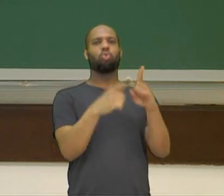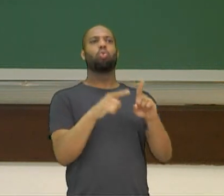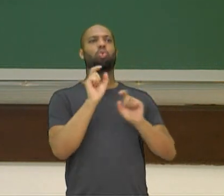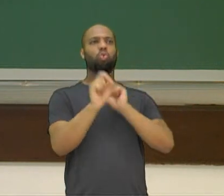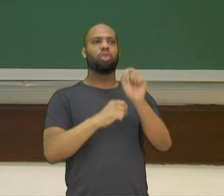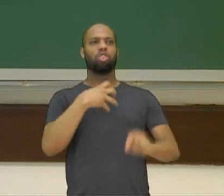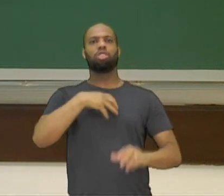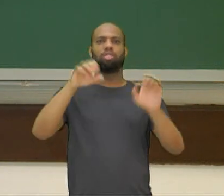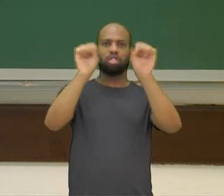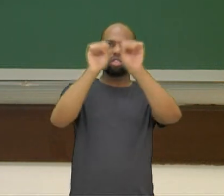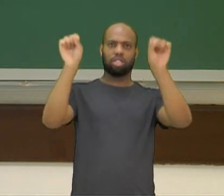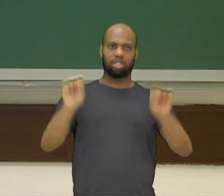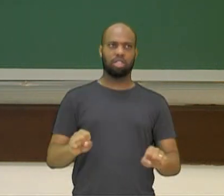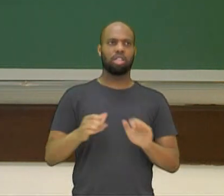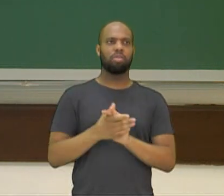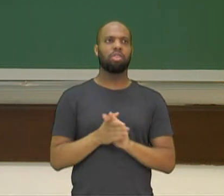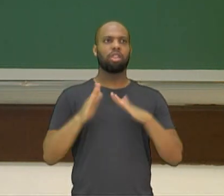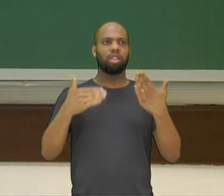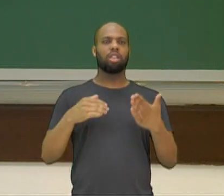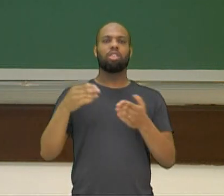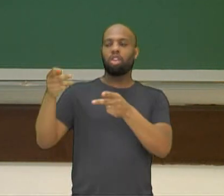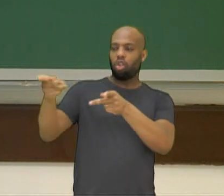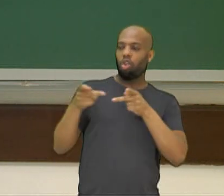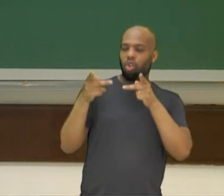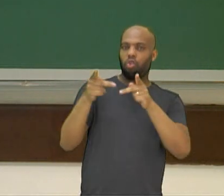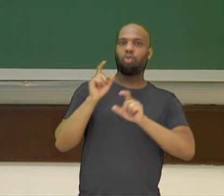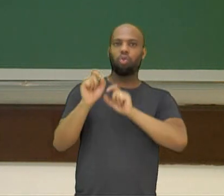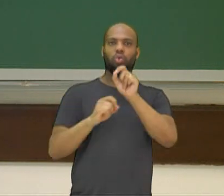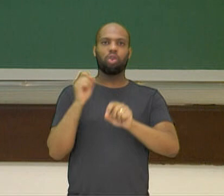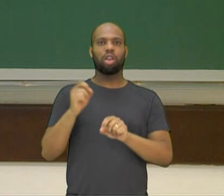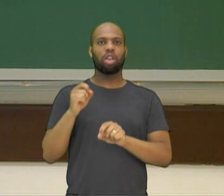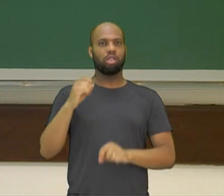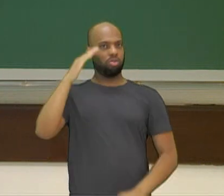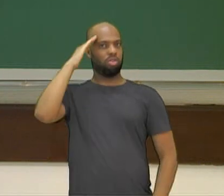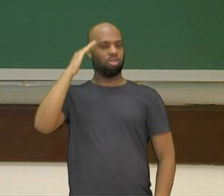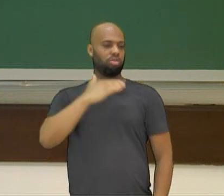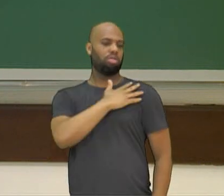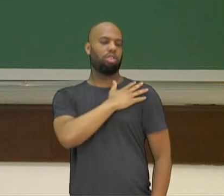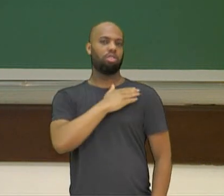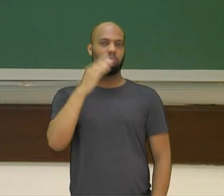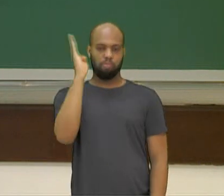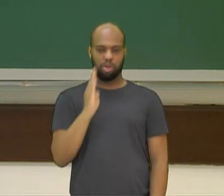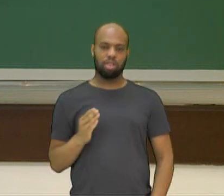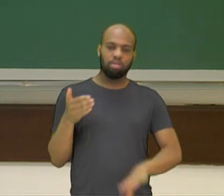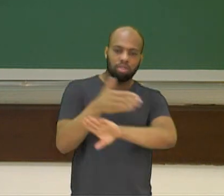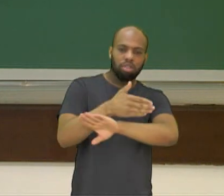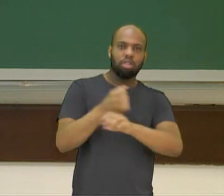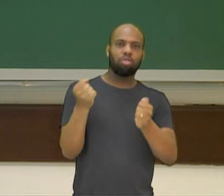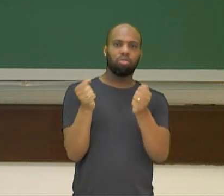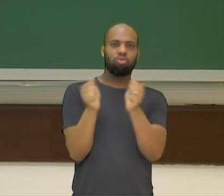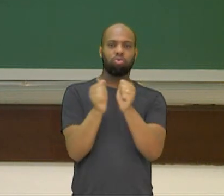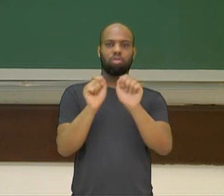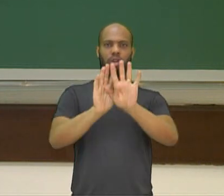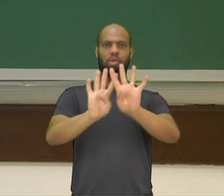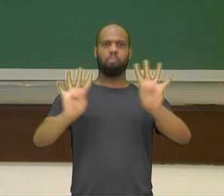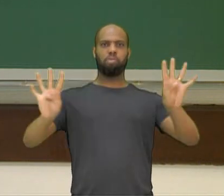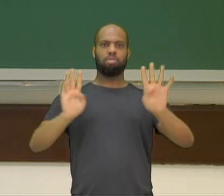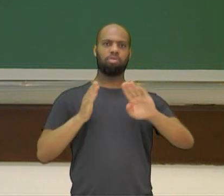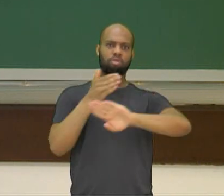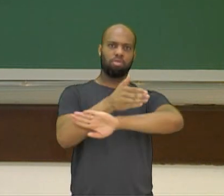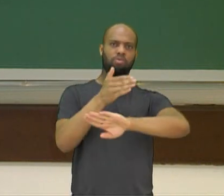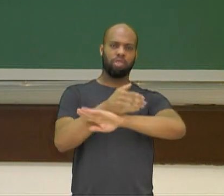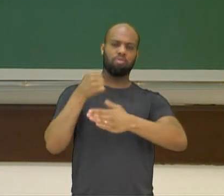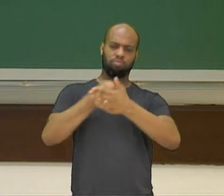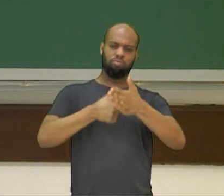desse sistema. Então, é o convite para que o soldado brasileiro ingresse nas fileiras, se aliste e vá para o